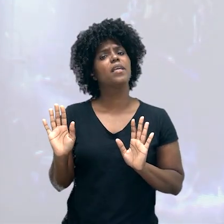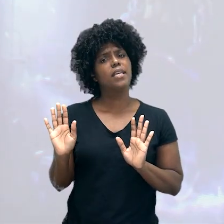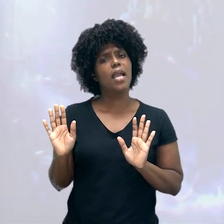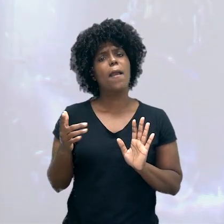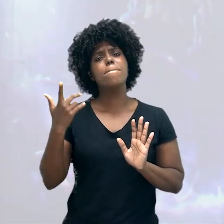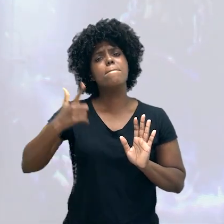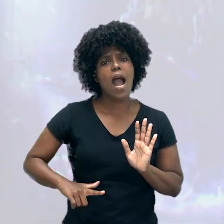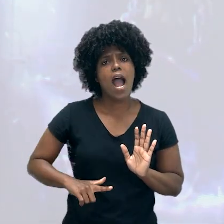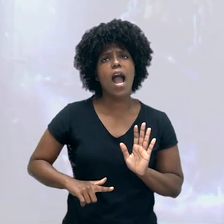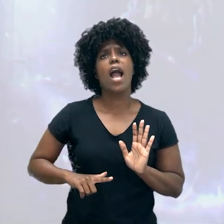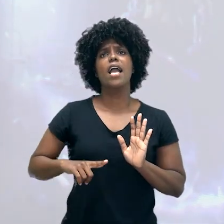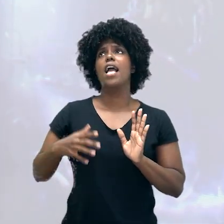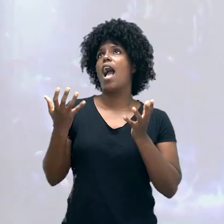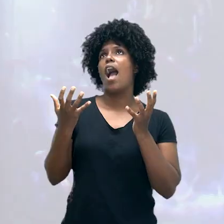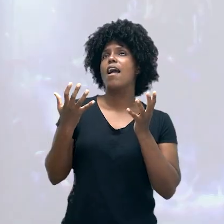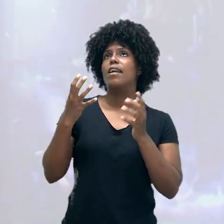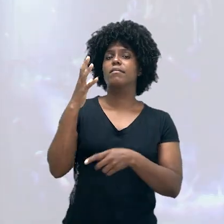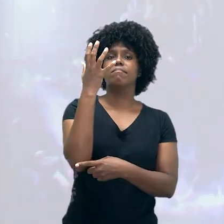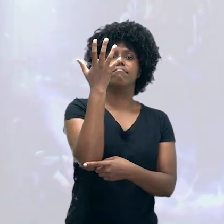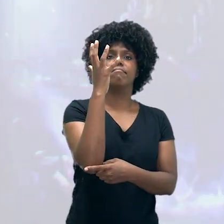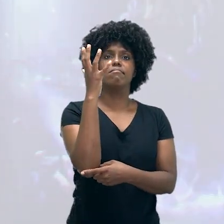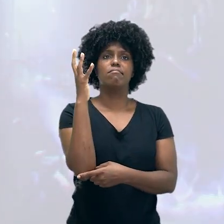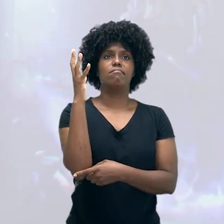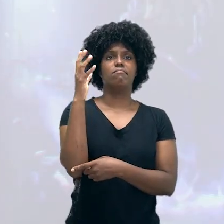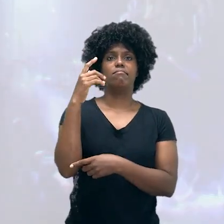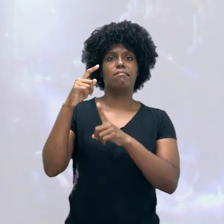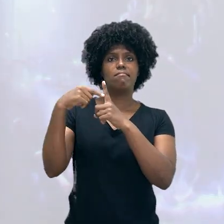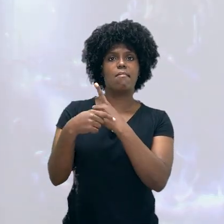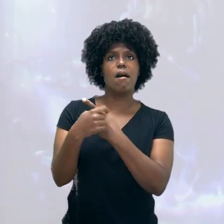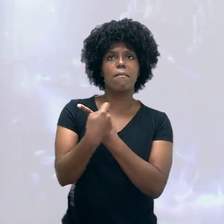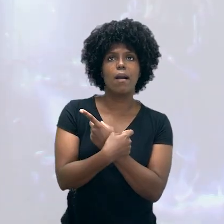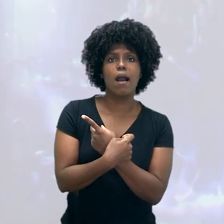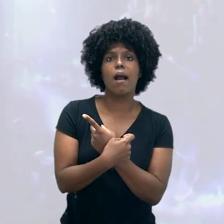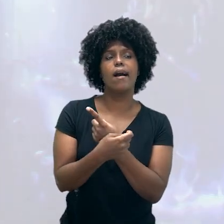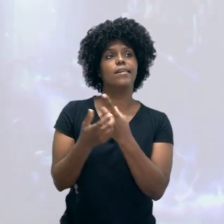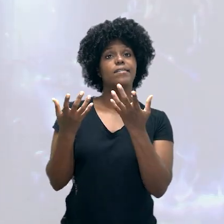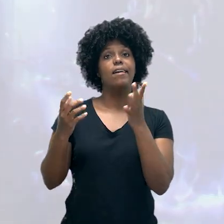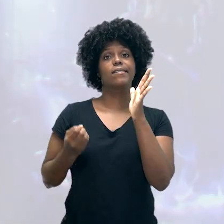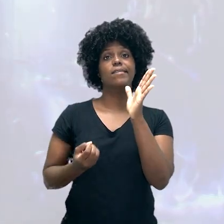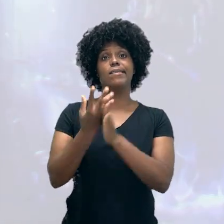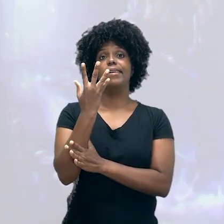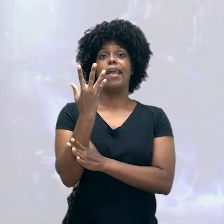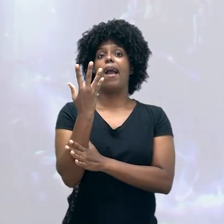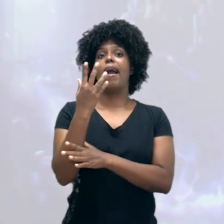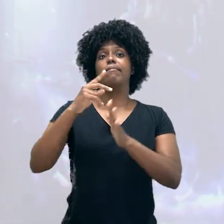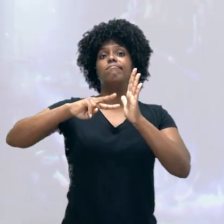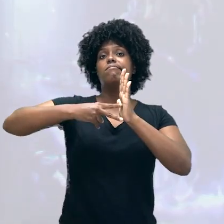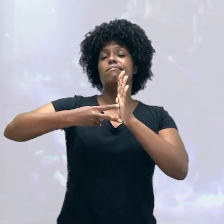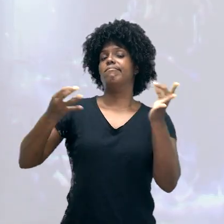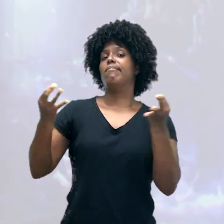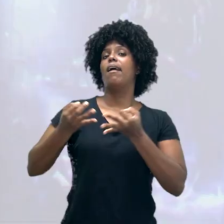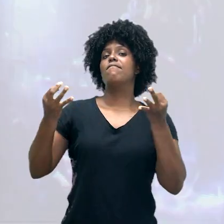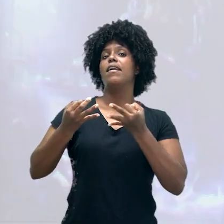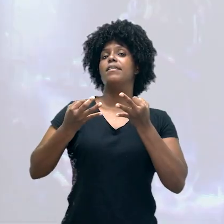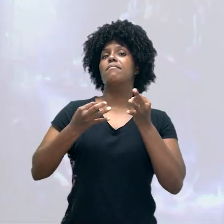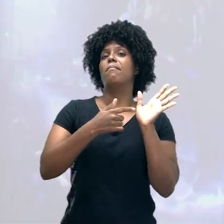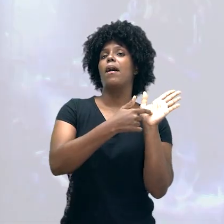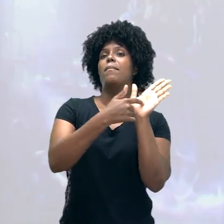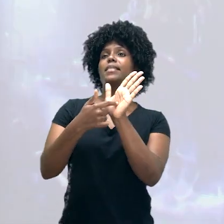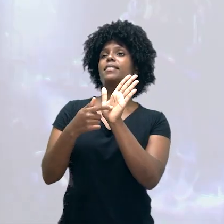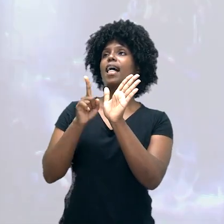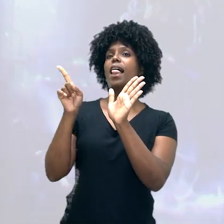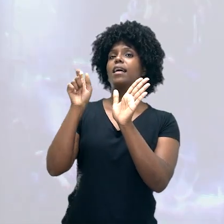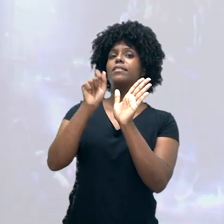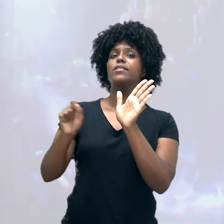ao meu. E que elementos que eu quero? Eu quero que tenha uma bananeira, porque eu quero criar um condomínio perfeito, para eu